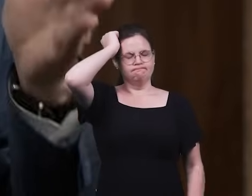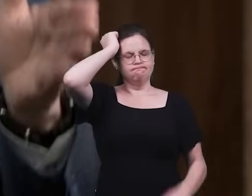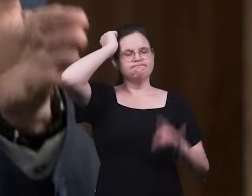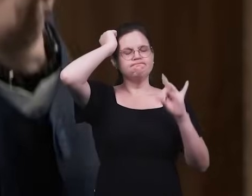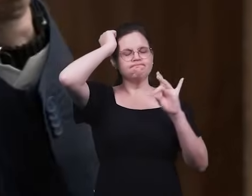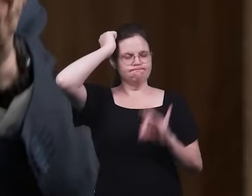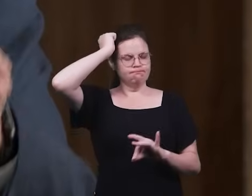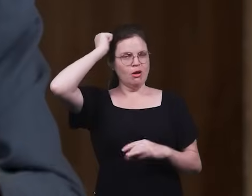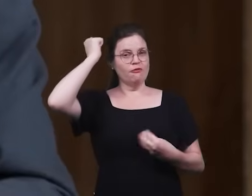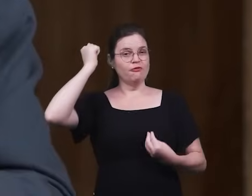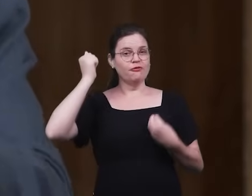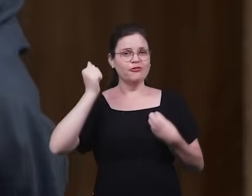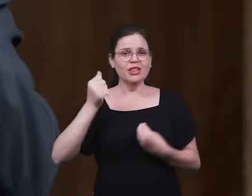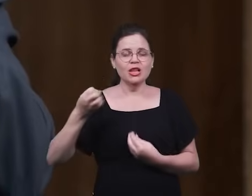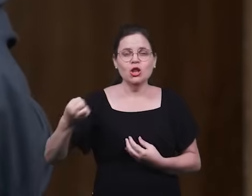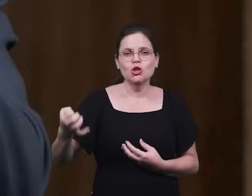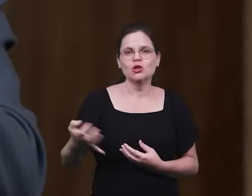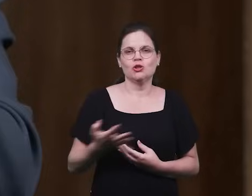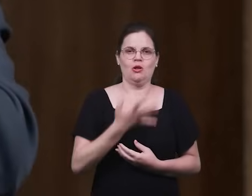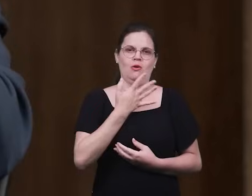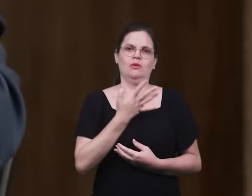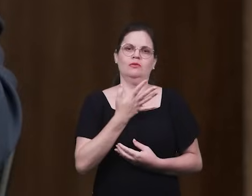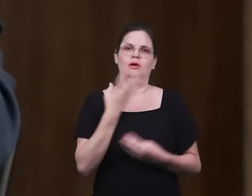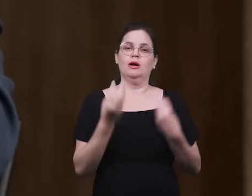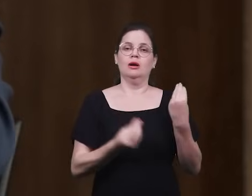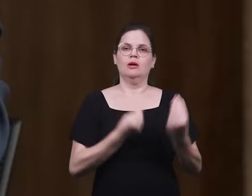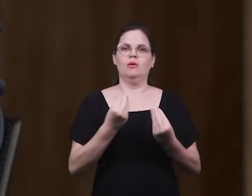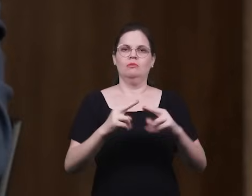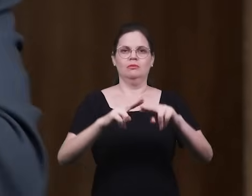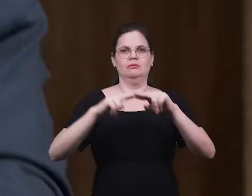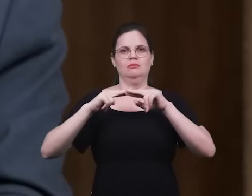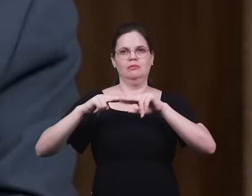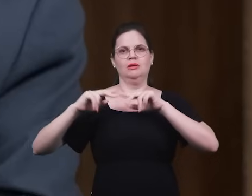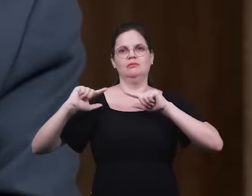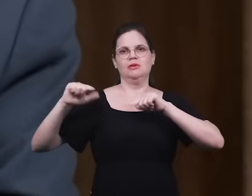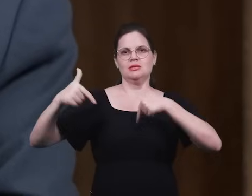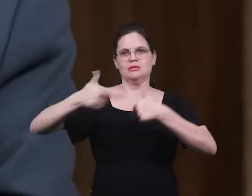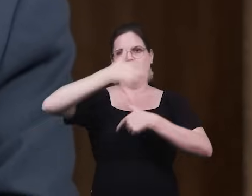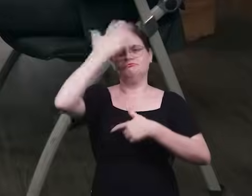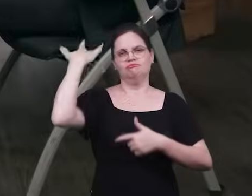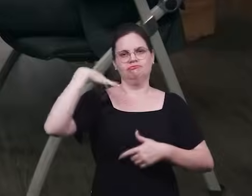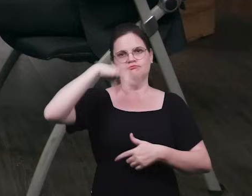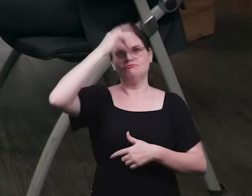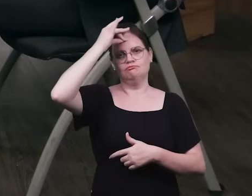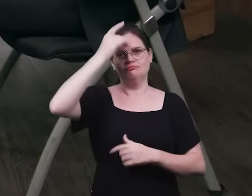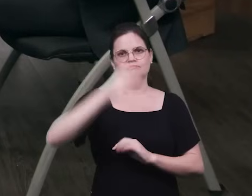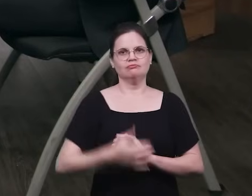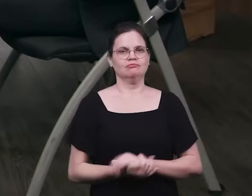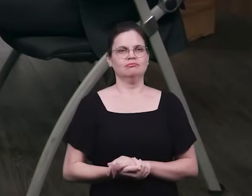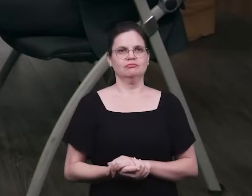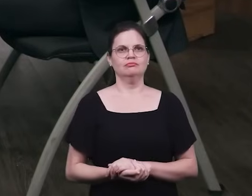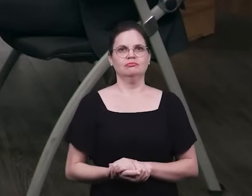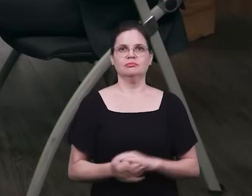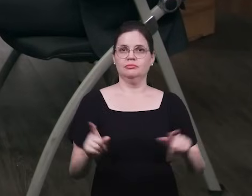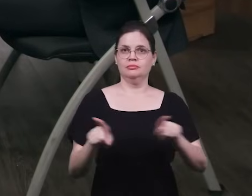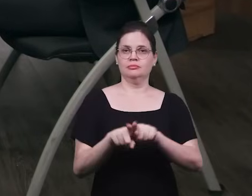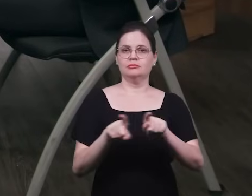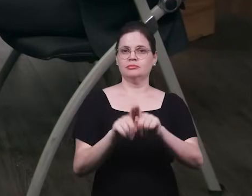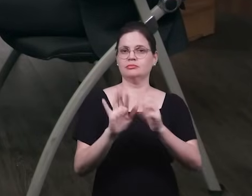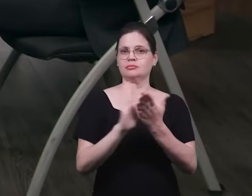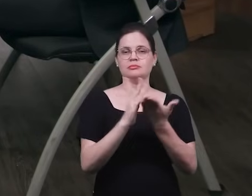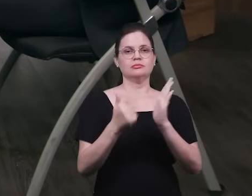Nova em Jesus somente por uma operação do Espírito inclusive né pastor Sérgio porque a própria Bíblia